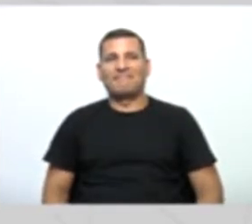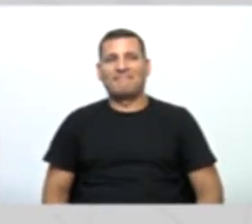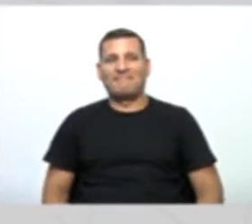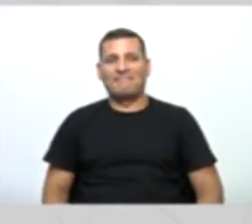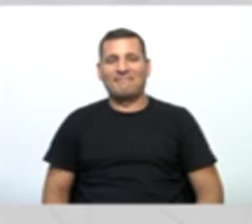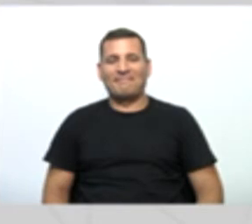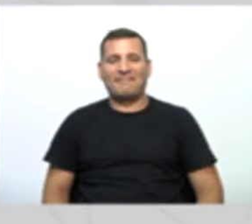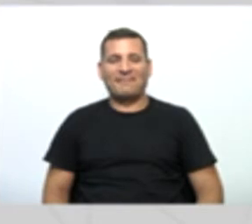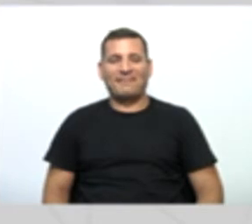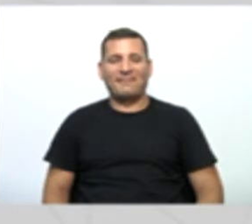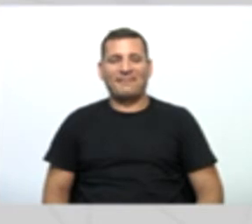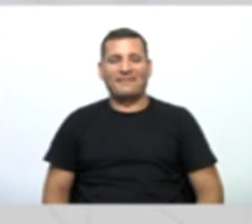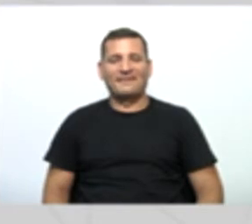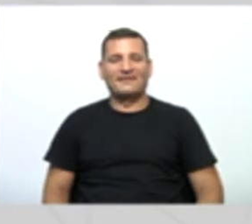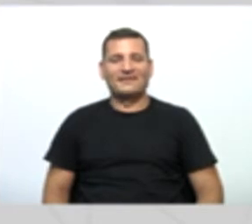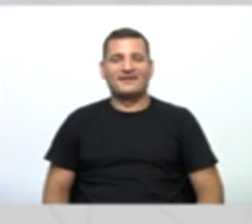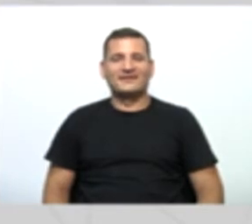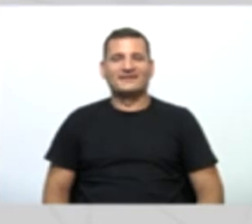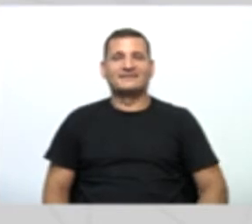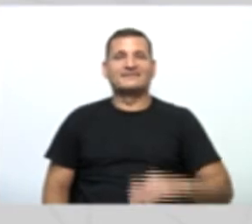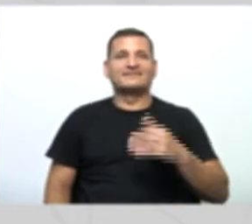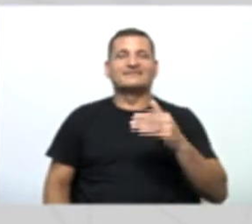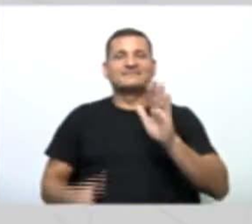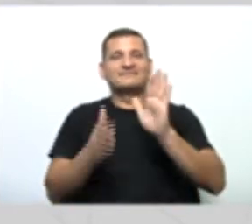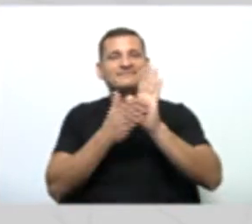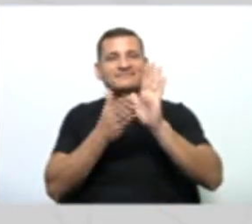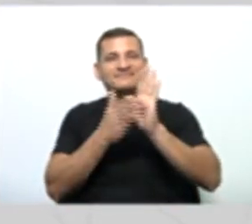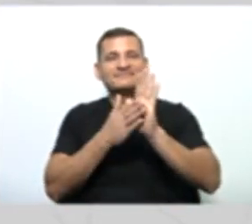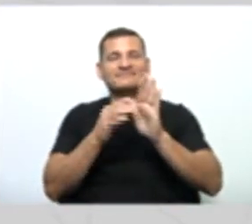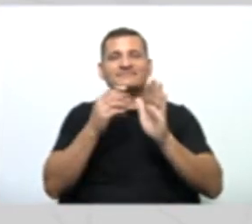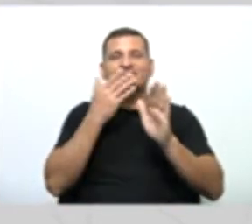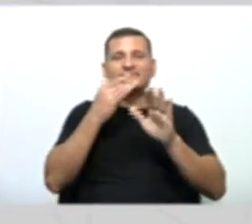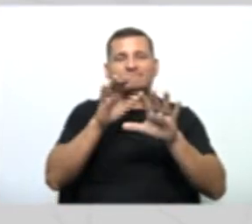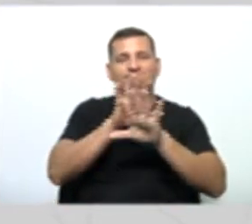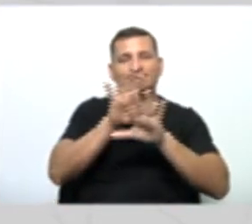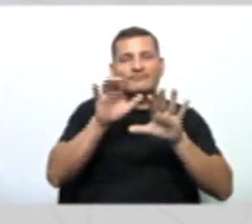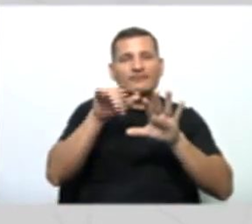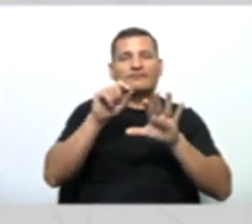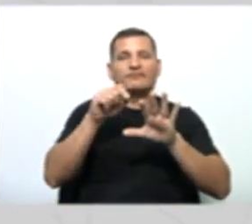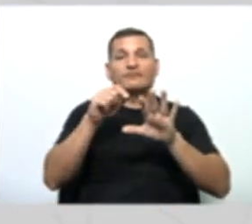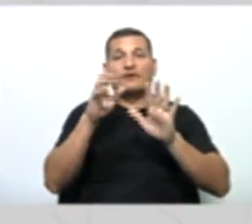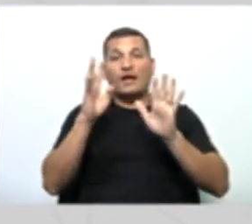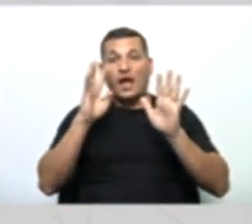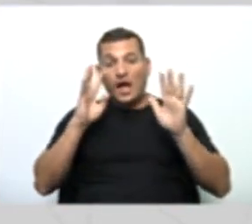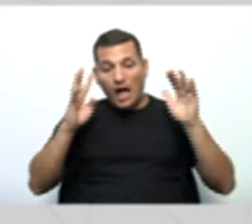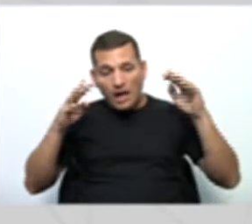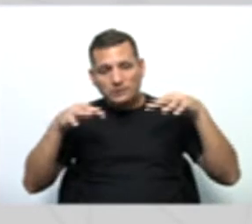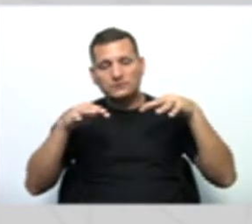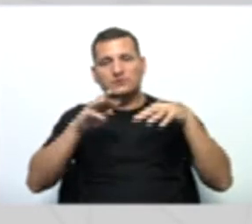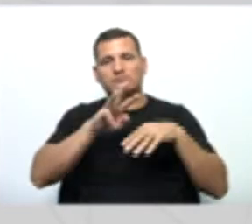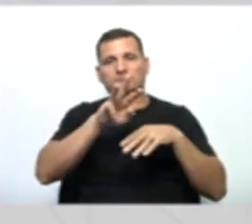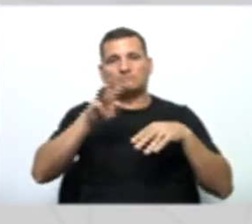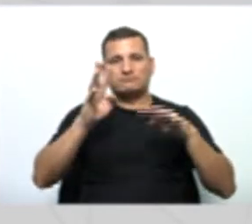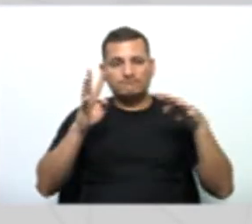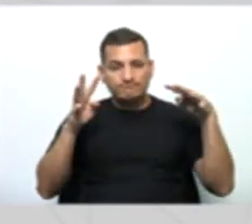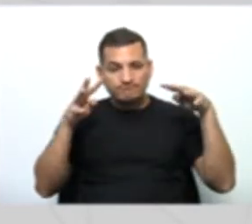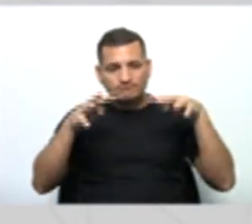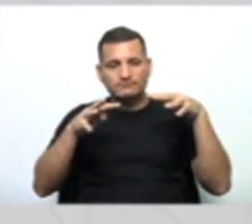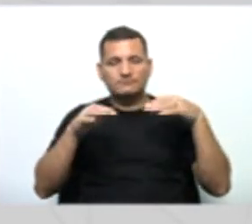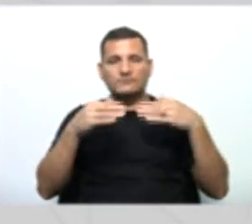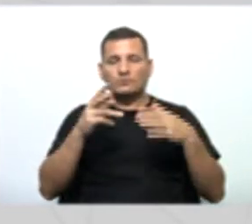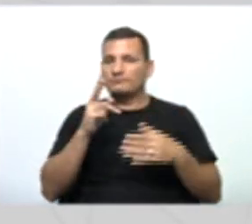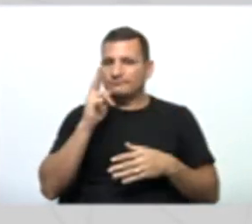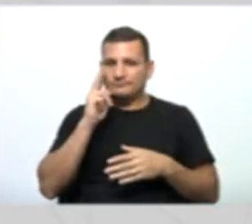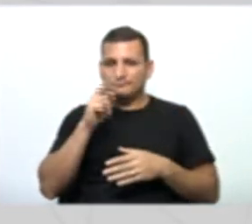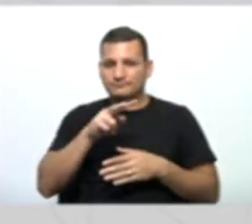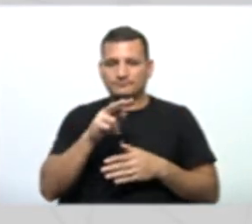o propósito do contraste é atrair a atenção para a página, certo? Então veja bem aqui, gente,